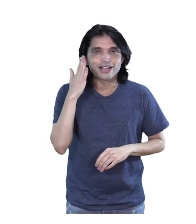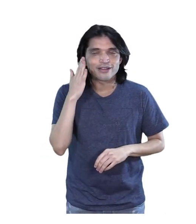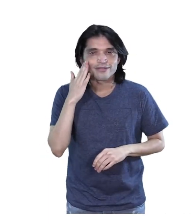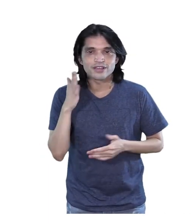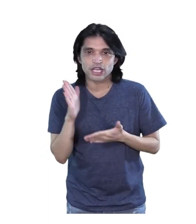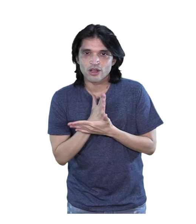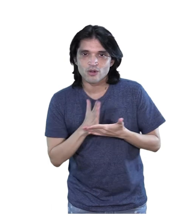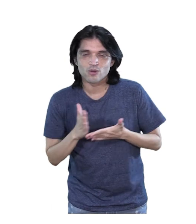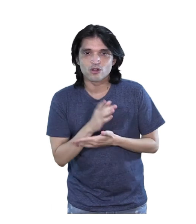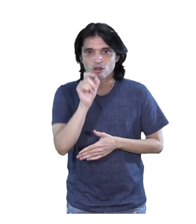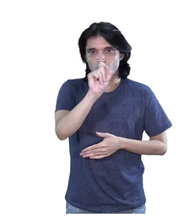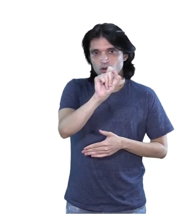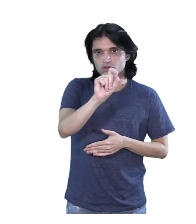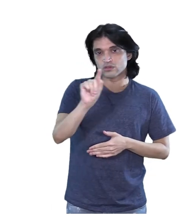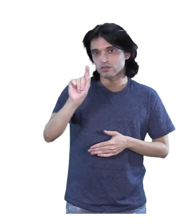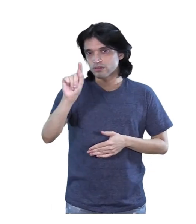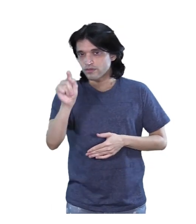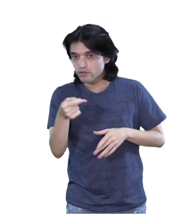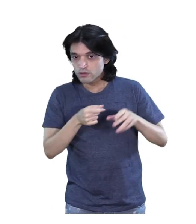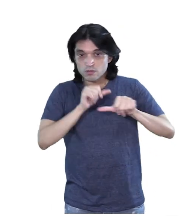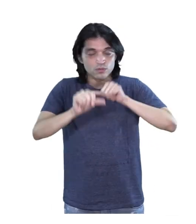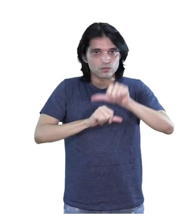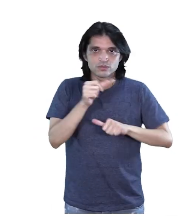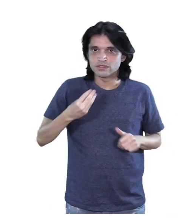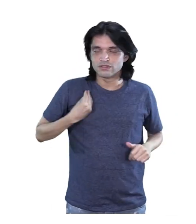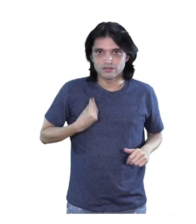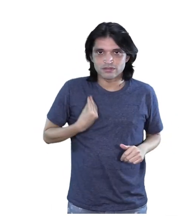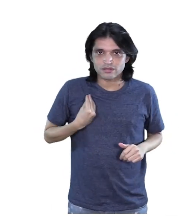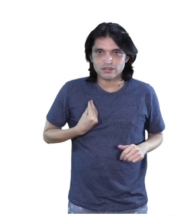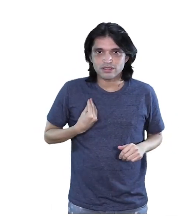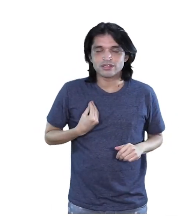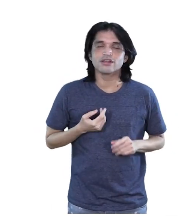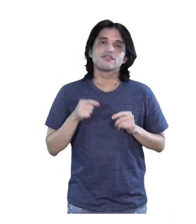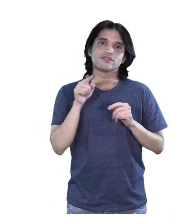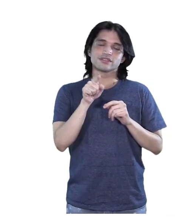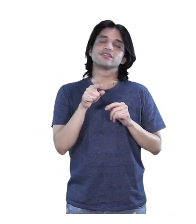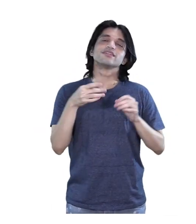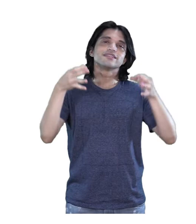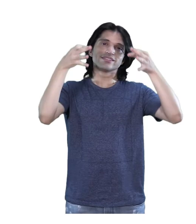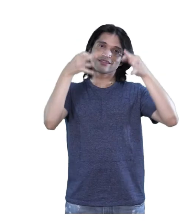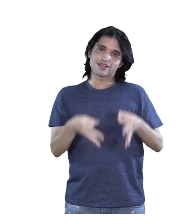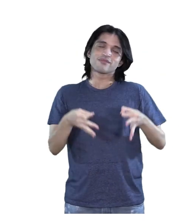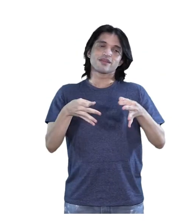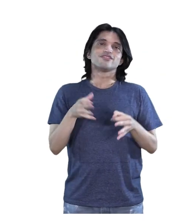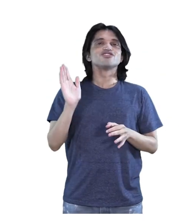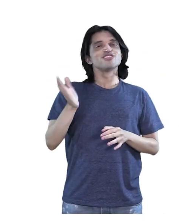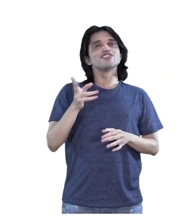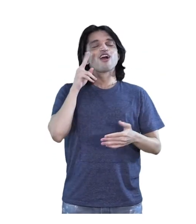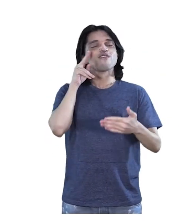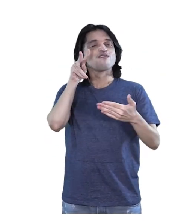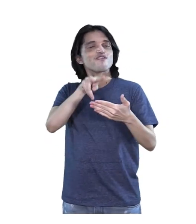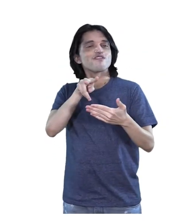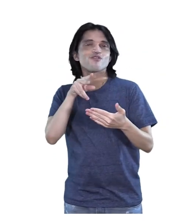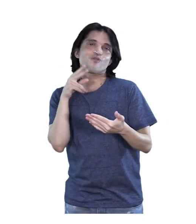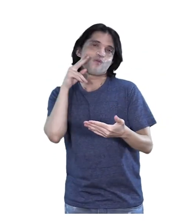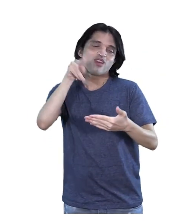pessoa? Certamente você já viu ou leu uma dessas brincadeiras que circulam pelas redes sociais.